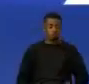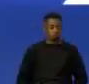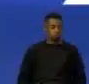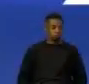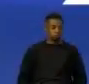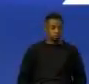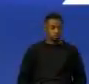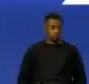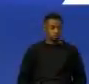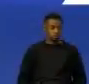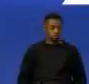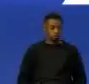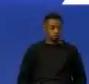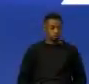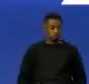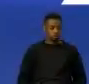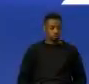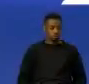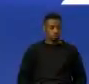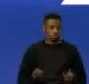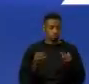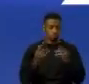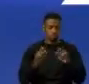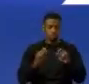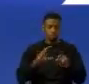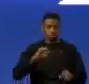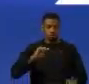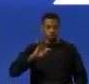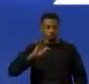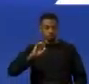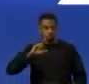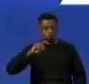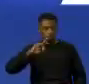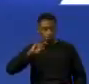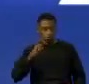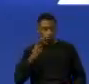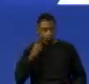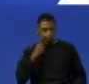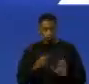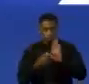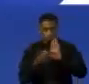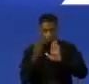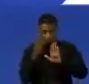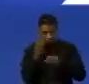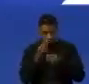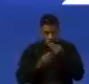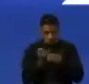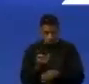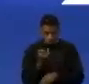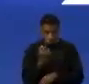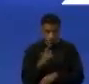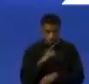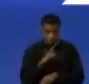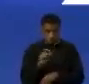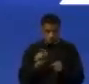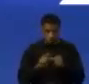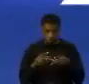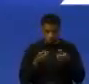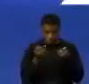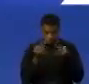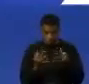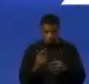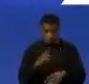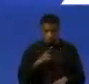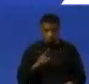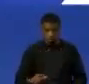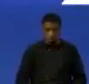espetacular feita pelo Enem, que fala sobre citologia. Eu te mostro um experimento muito interessante, diga-se de passagem, onde